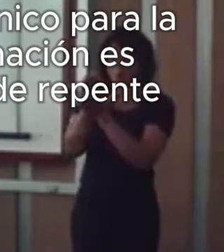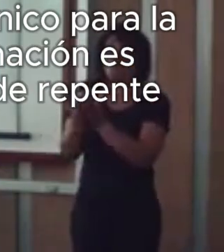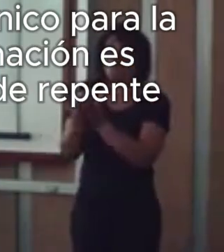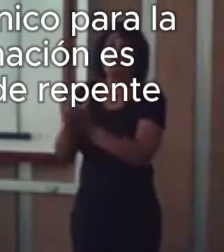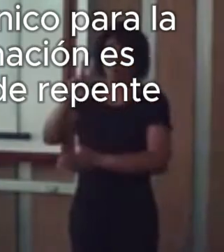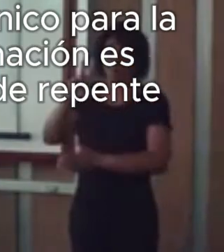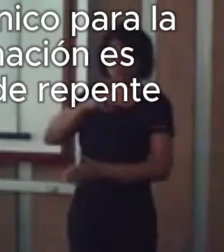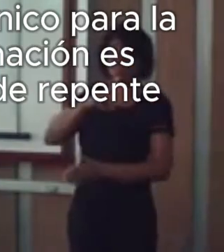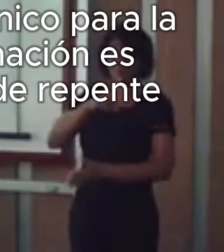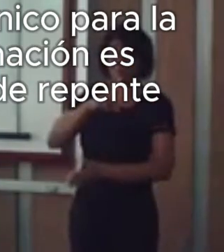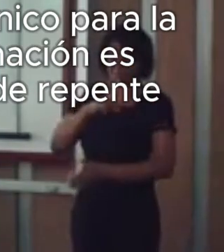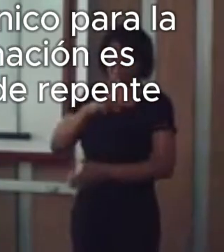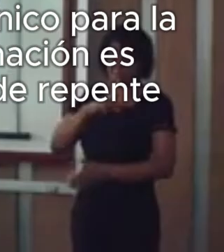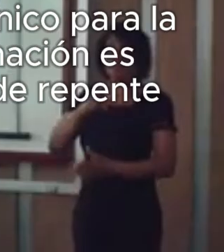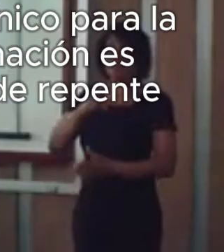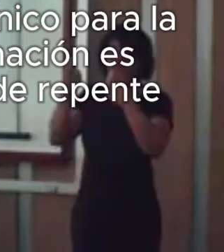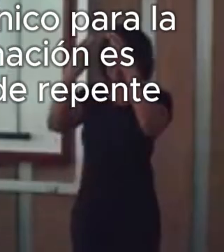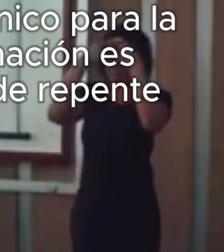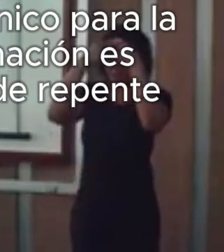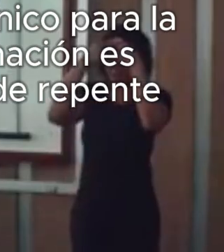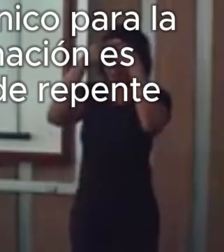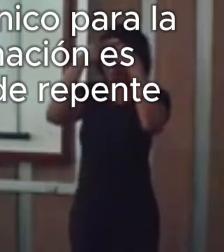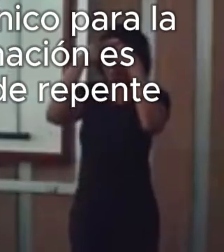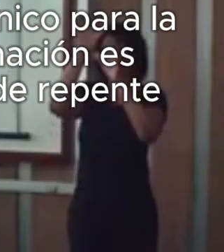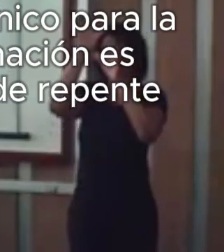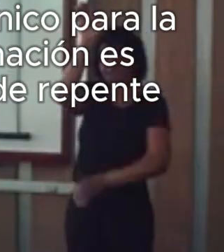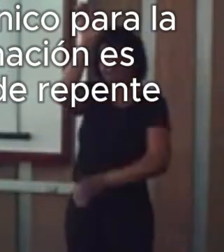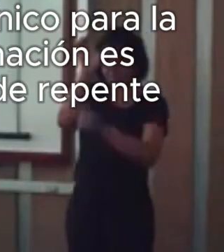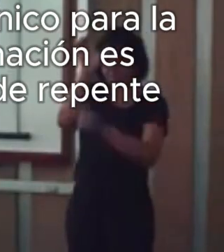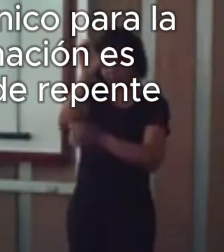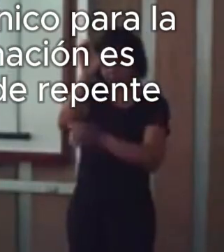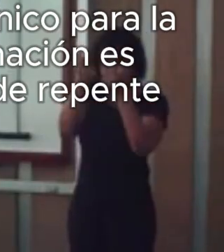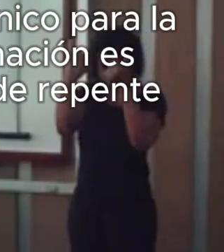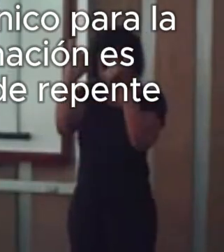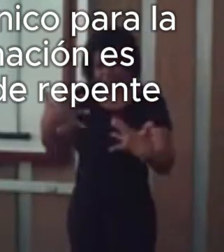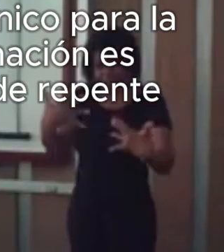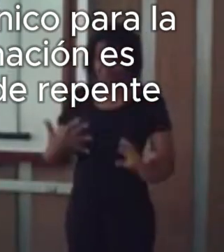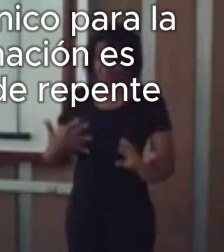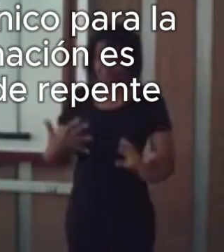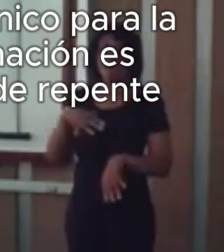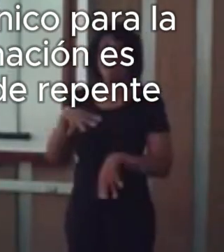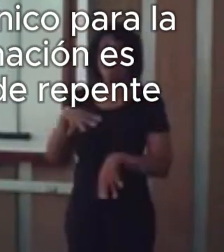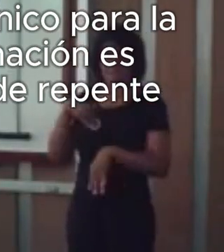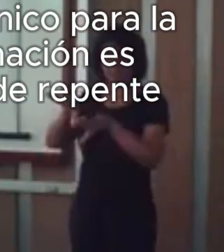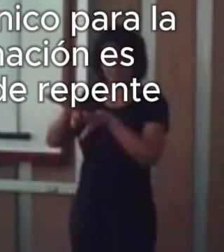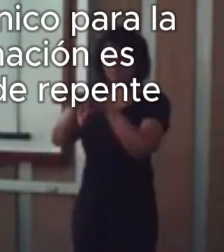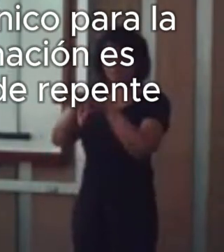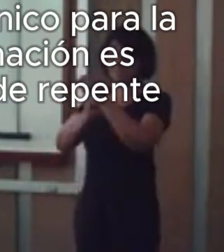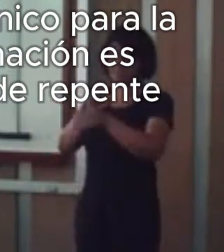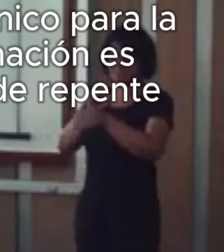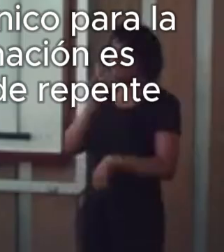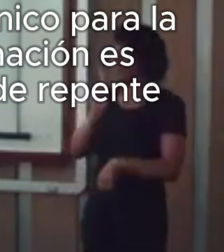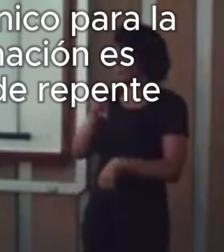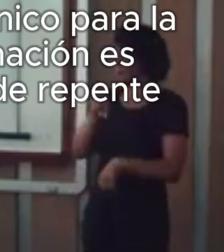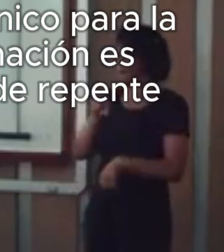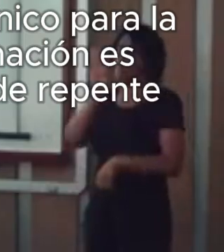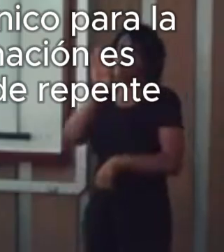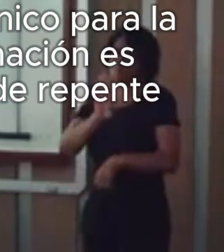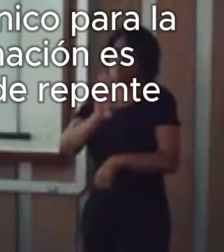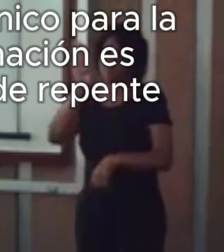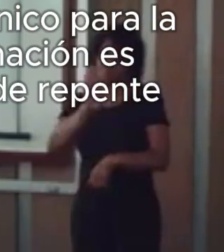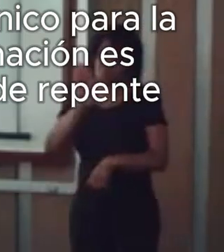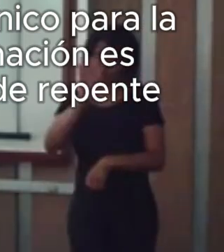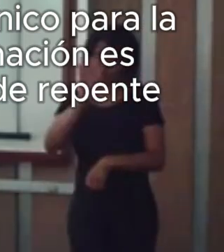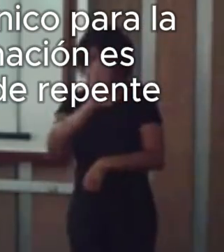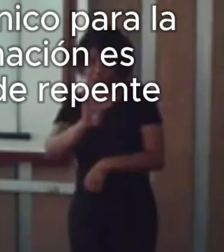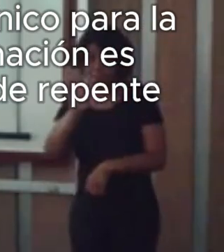trauma raquimedular. Então, só comentando aqui que a minha formação é biologia